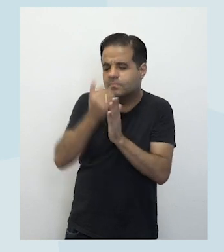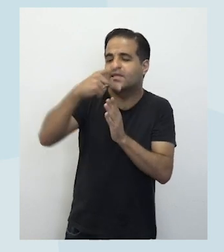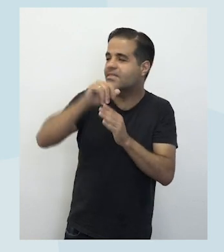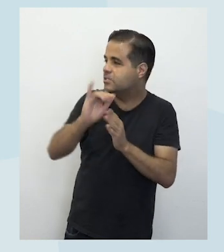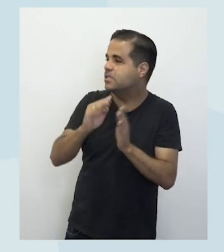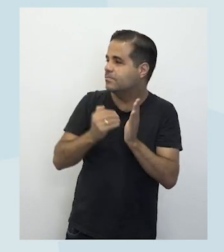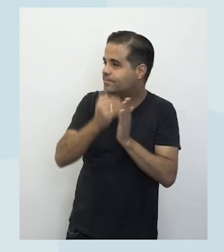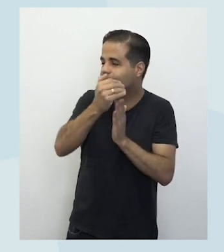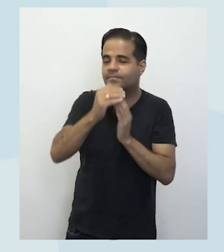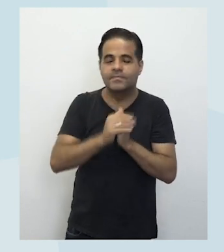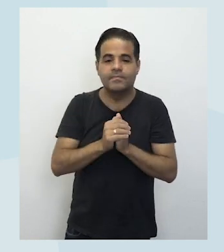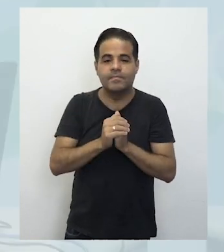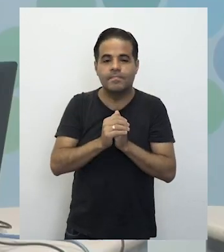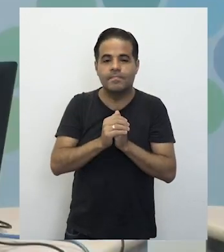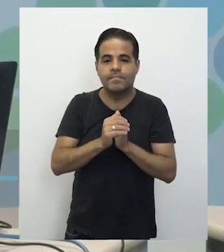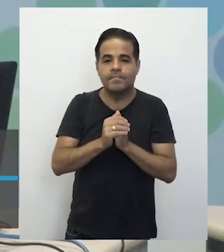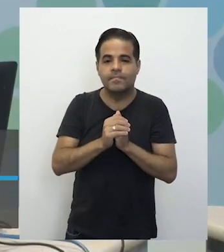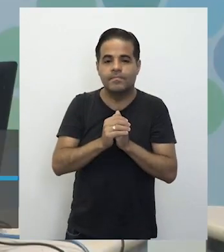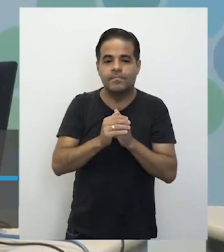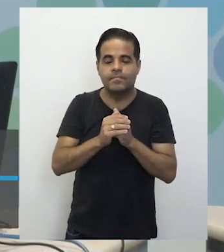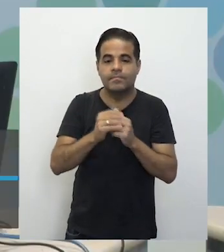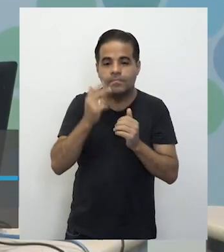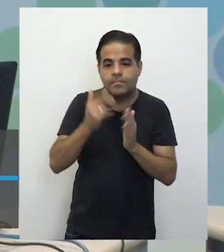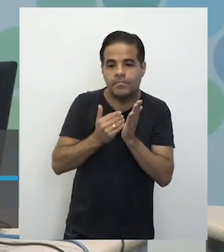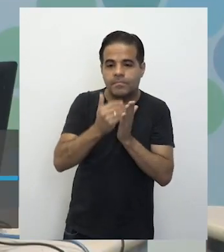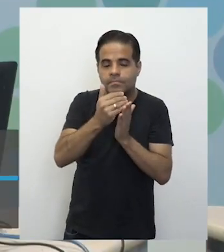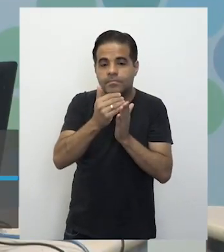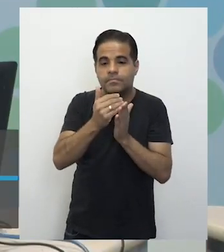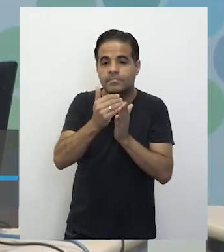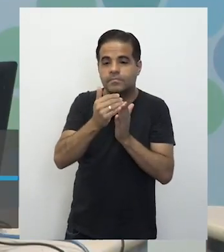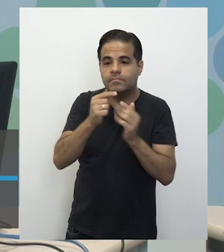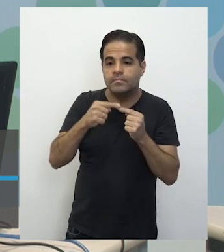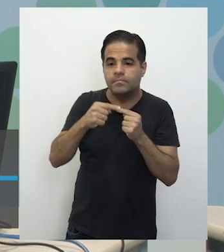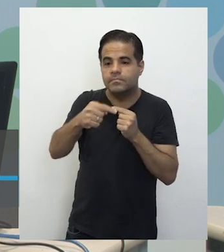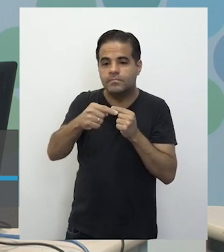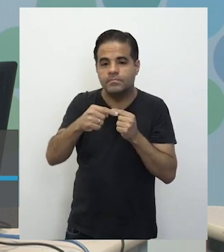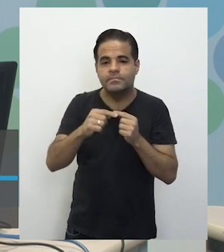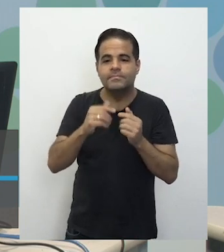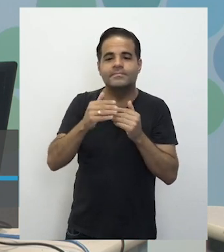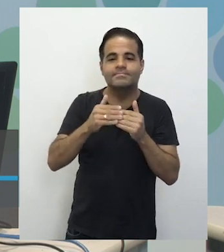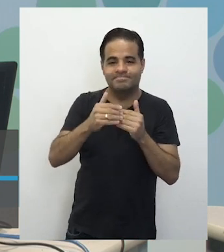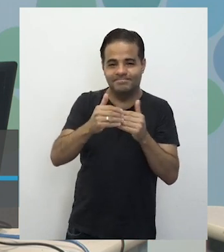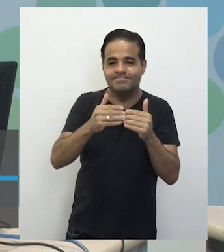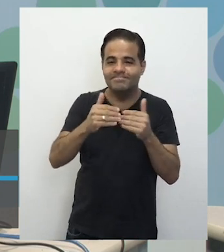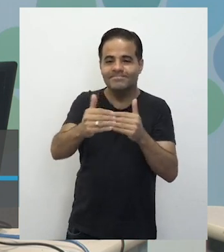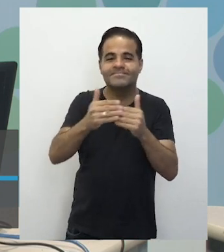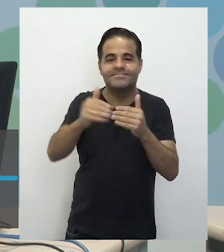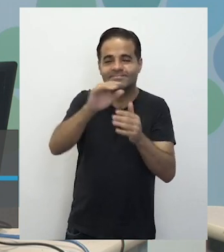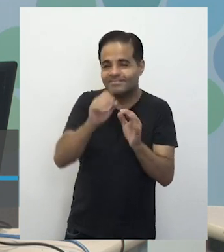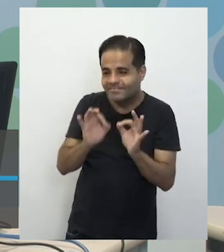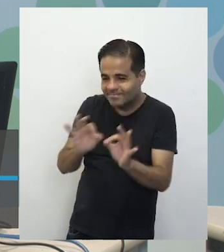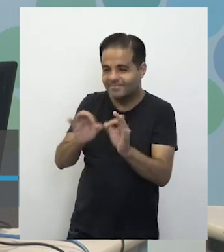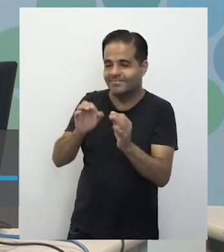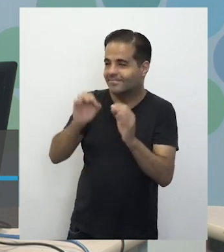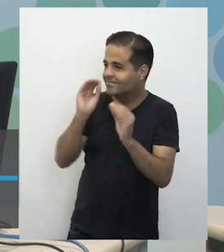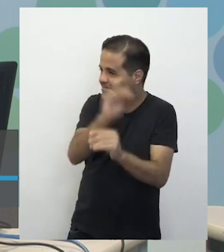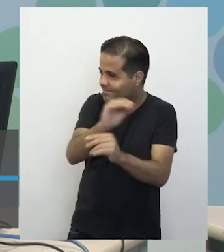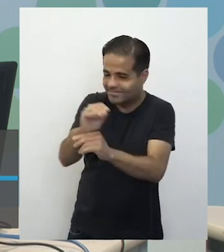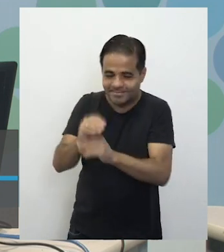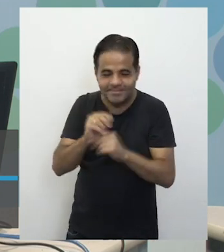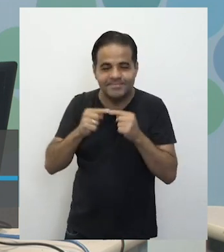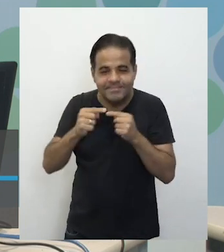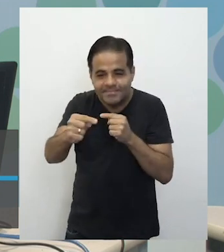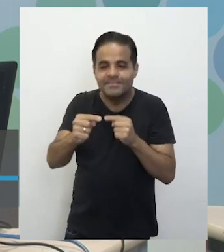Então, como a professora Mariana tinha comentado lá no vídeo, né? O setor terciário é o setor que mais emprega.